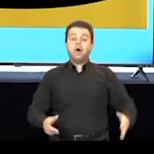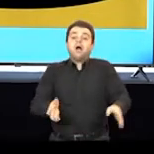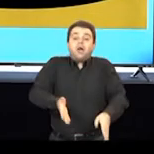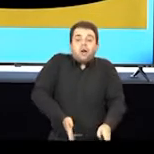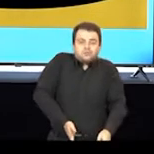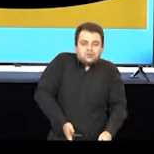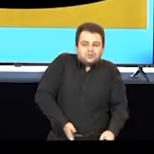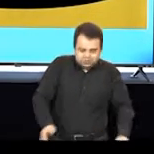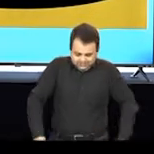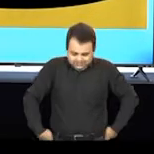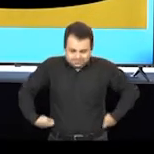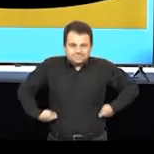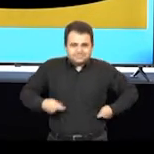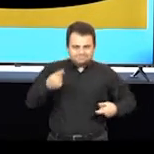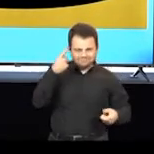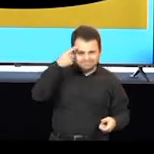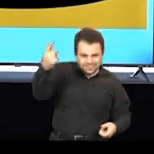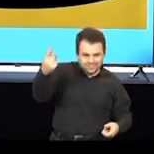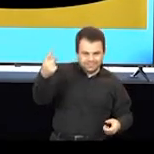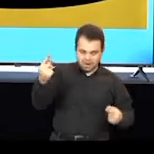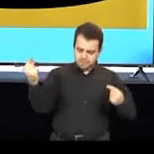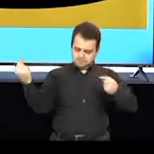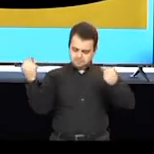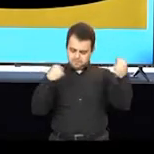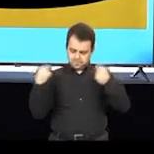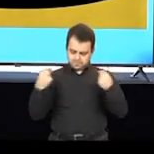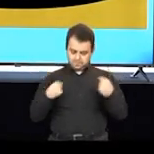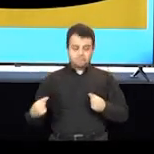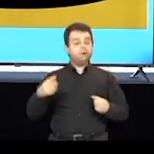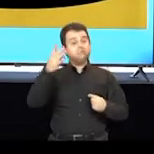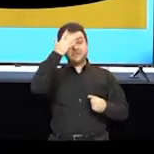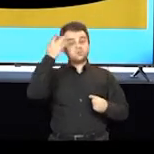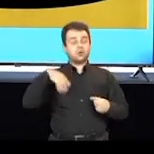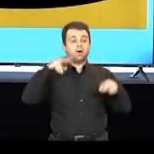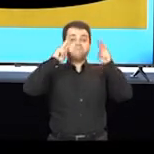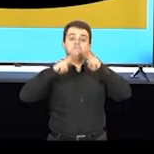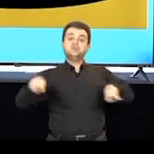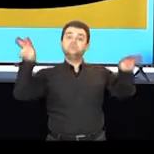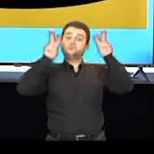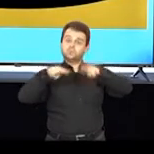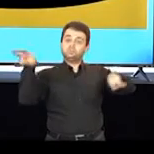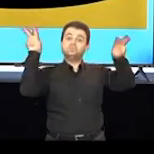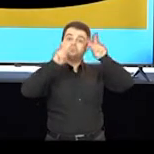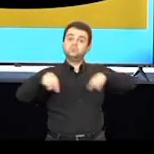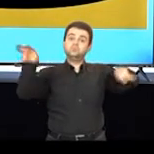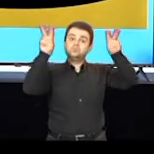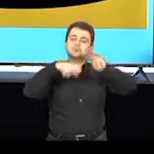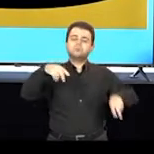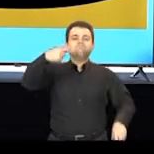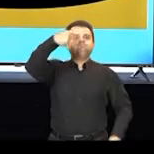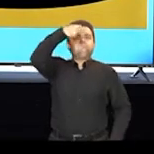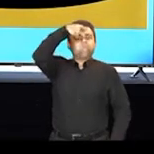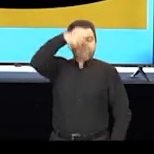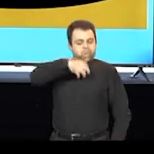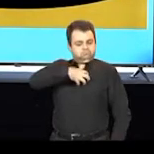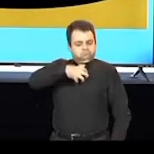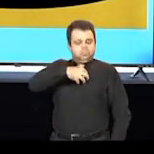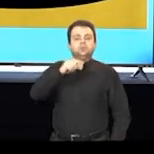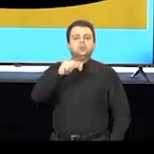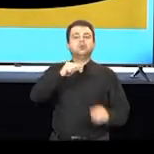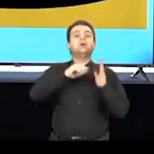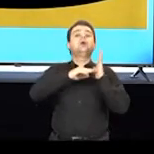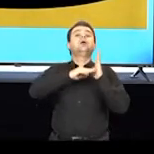jeans, você está compondo visualmente o seu look. Isso é senso estético. E você